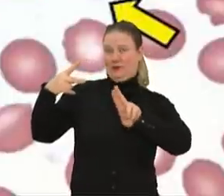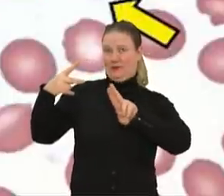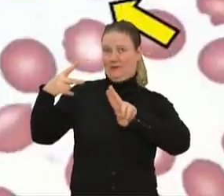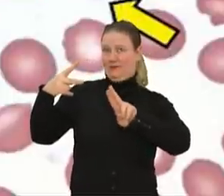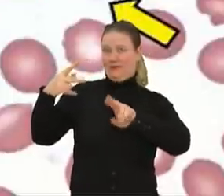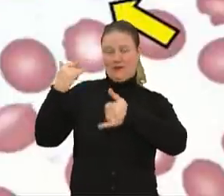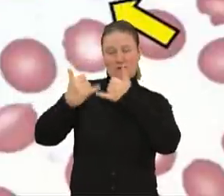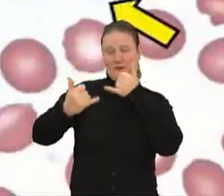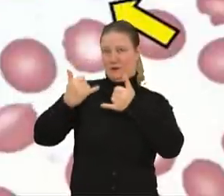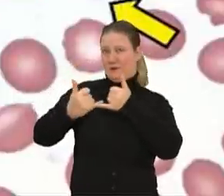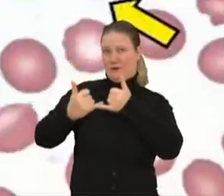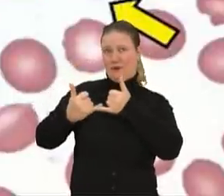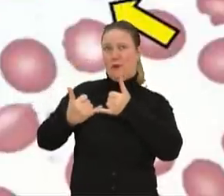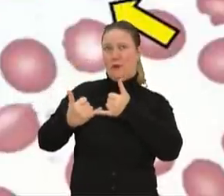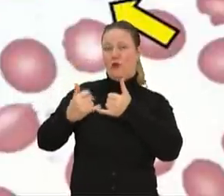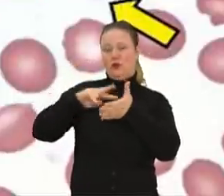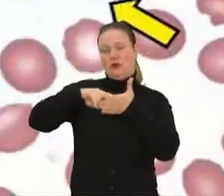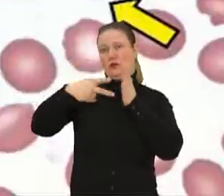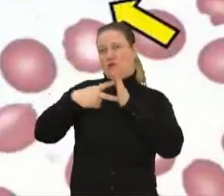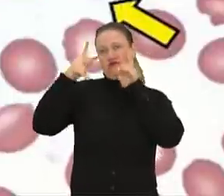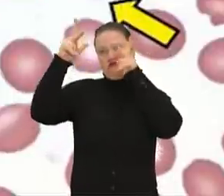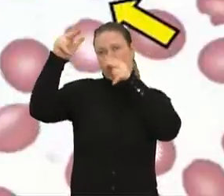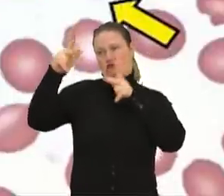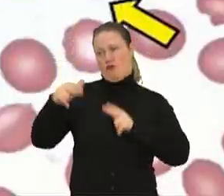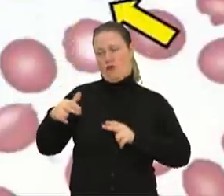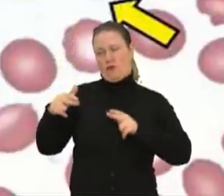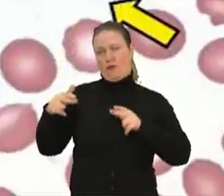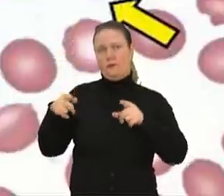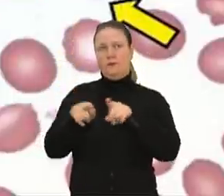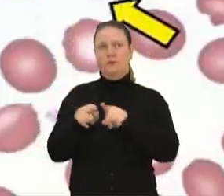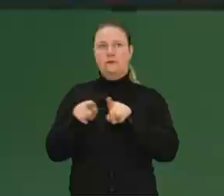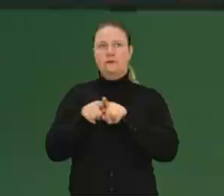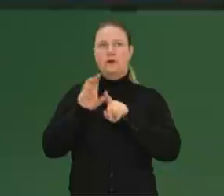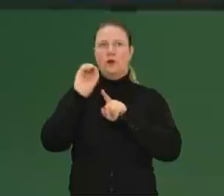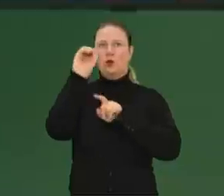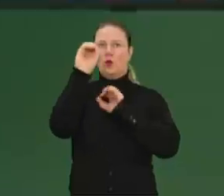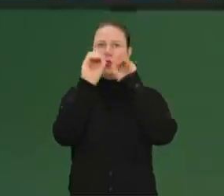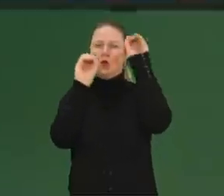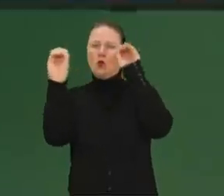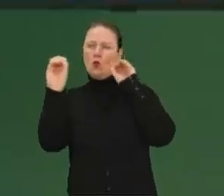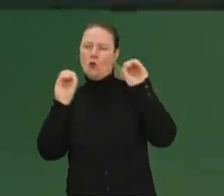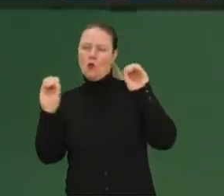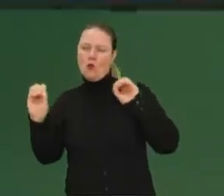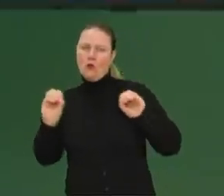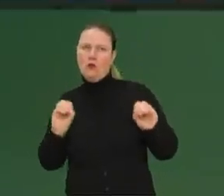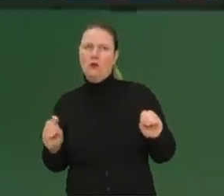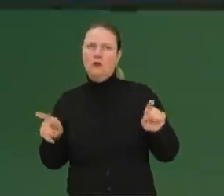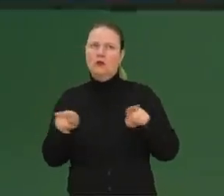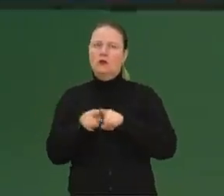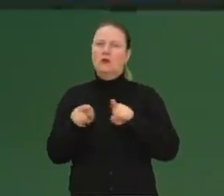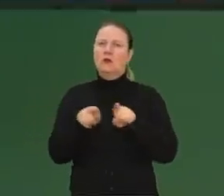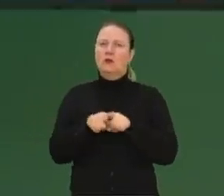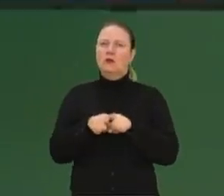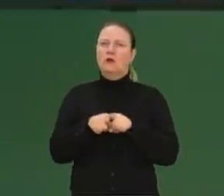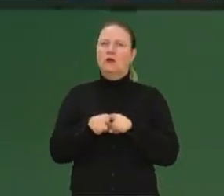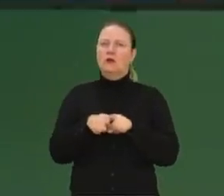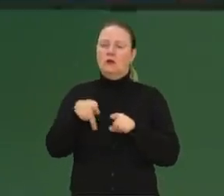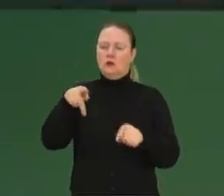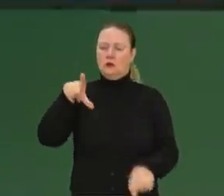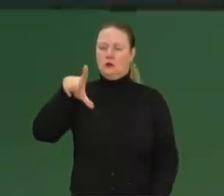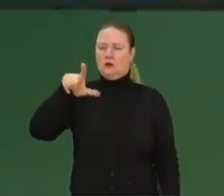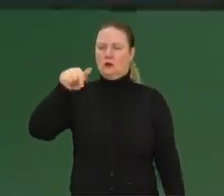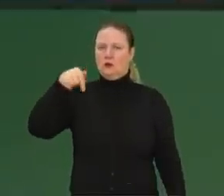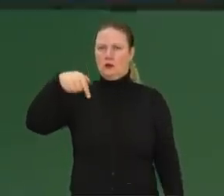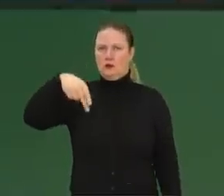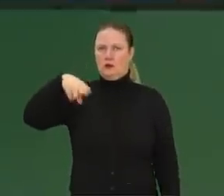são os glóbulos vermelhos, né? As hemácias. E esses pedacinhos pequenininhos perdidos por aqui são as plaquetas, tá?